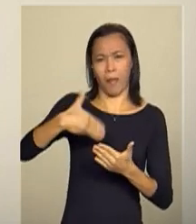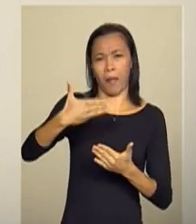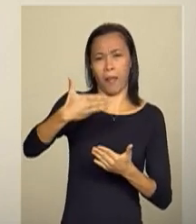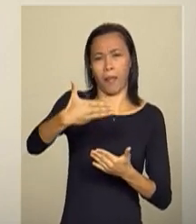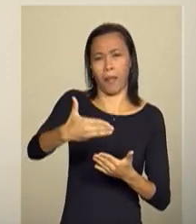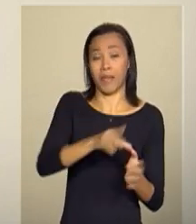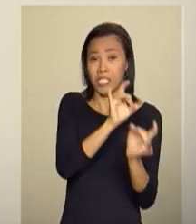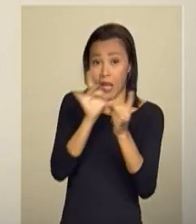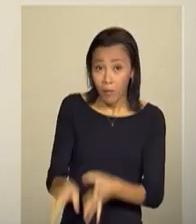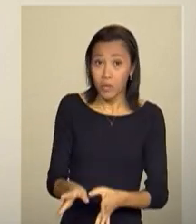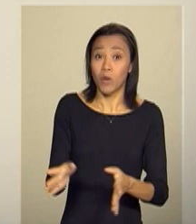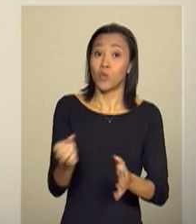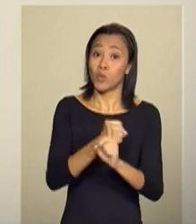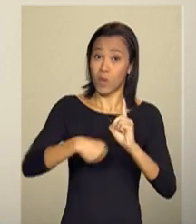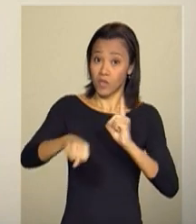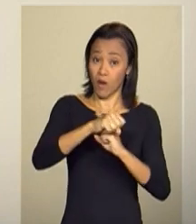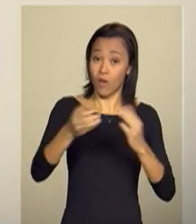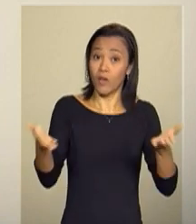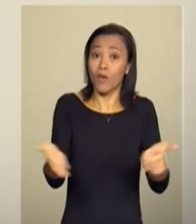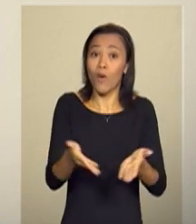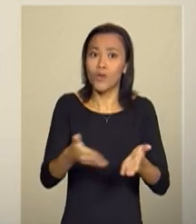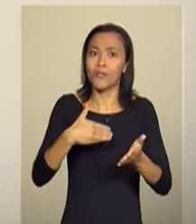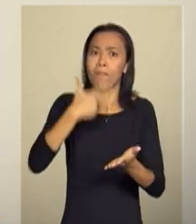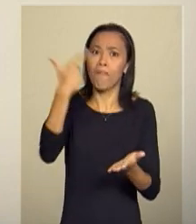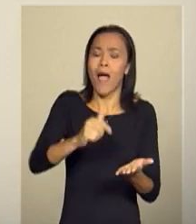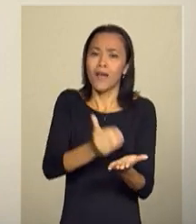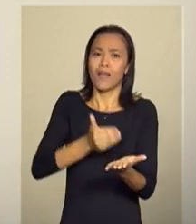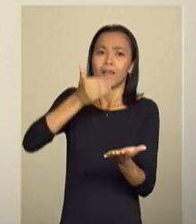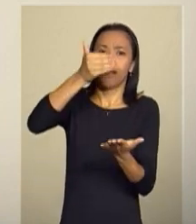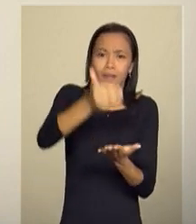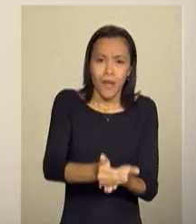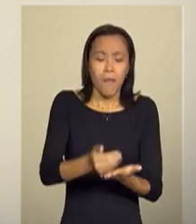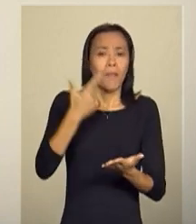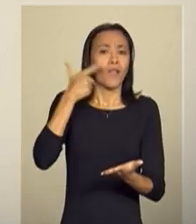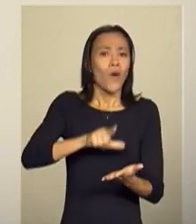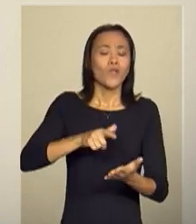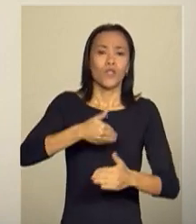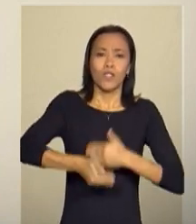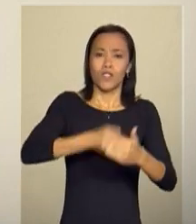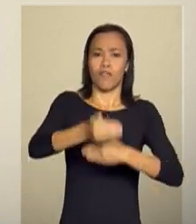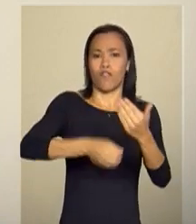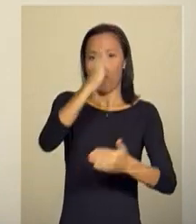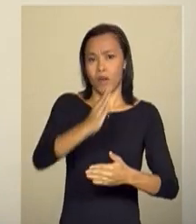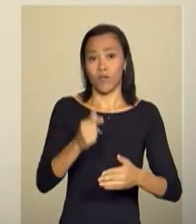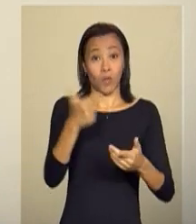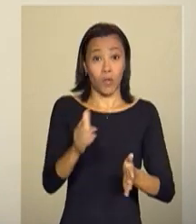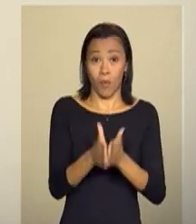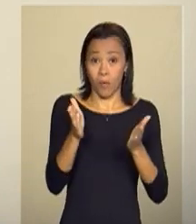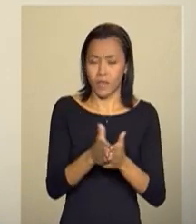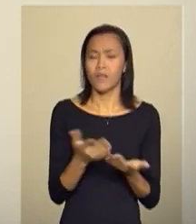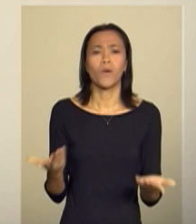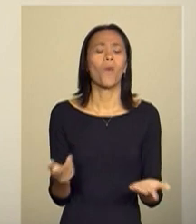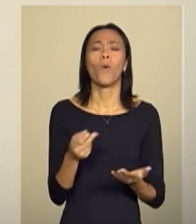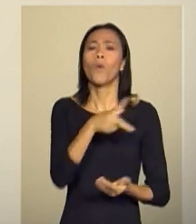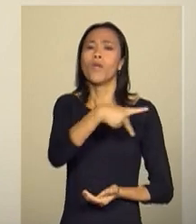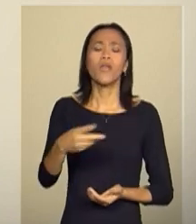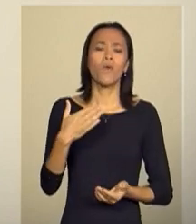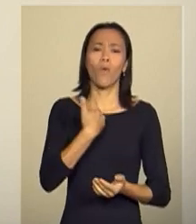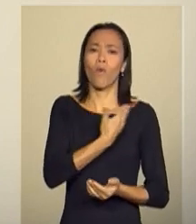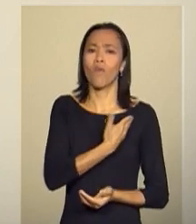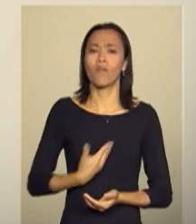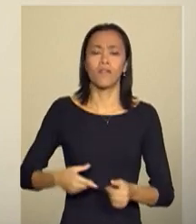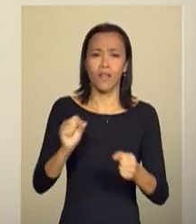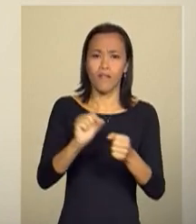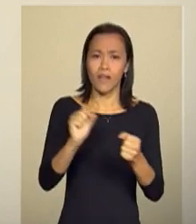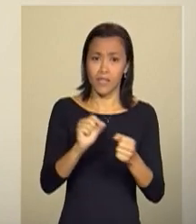social e agora nós damos mais um passo para construir um Brasil sem miséria presidente o que o Governo está fazendo